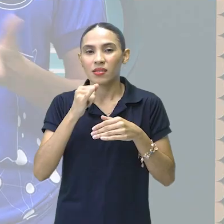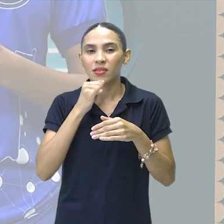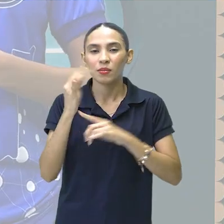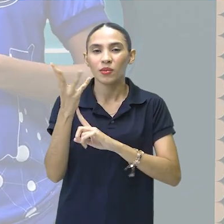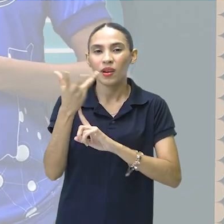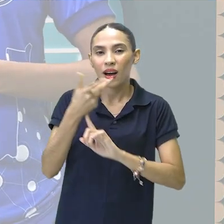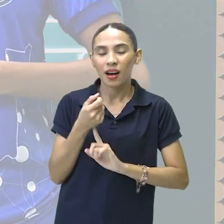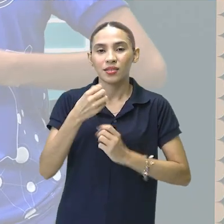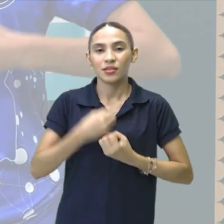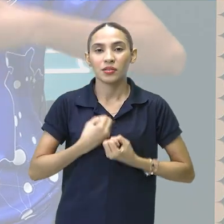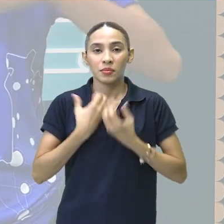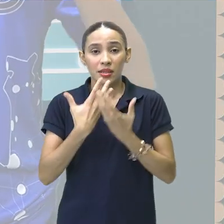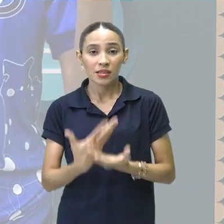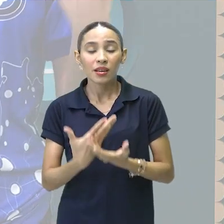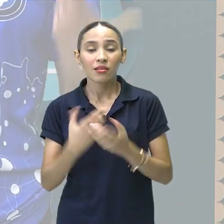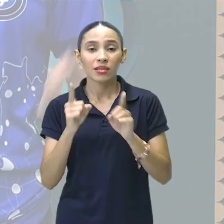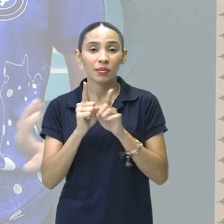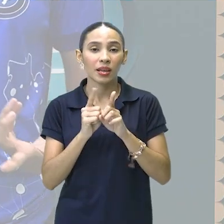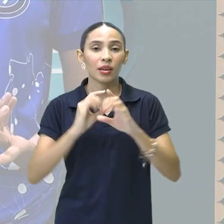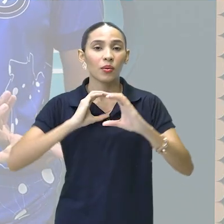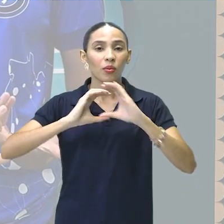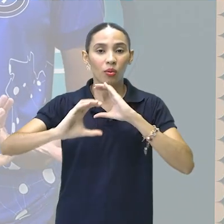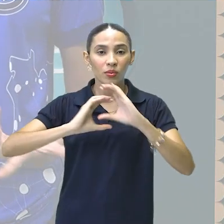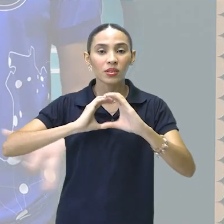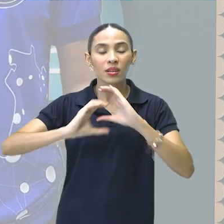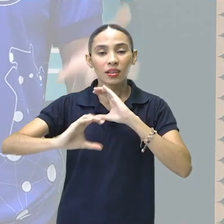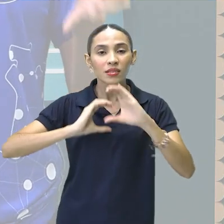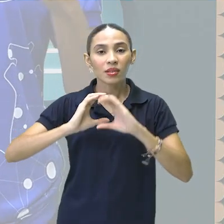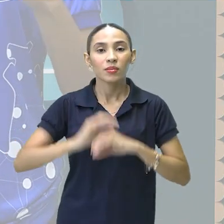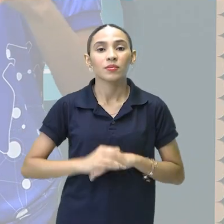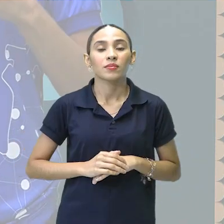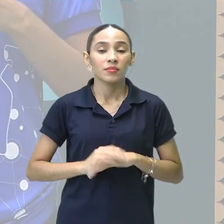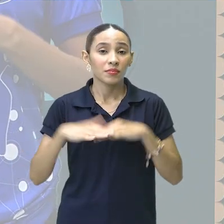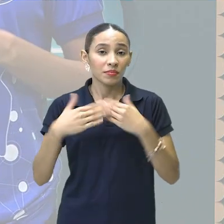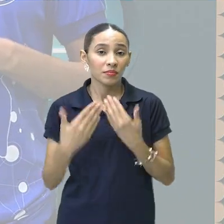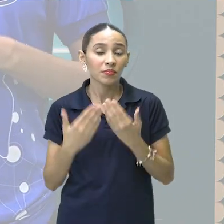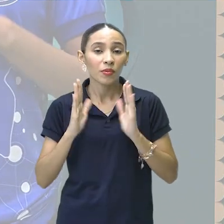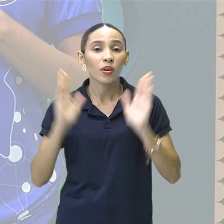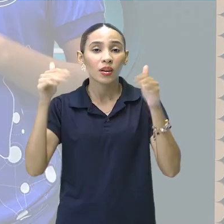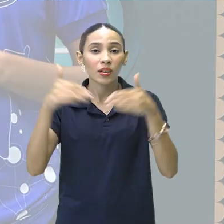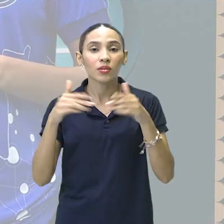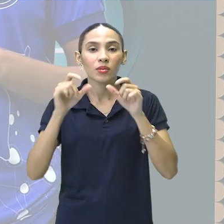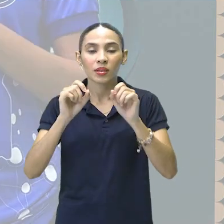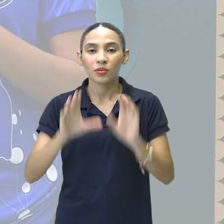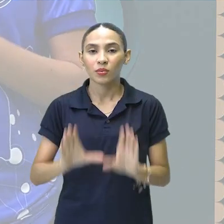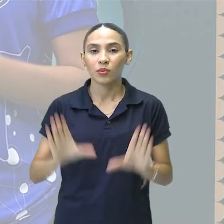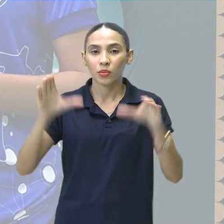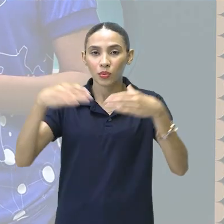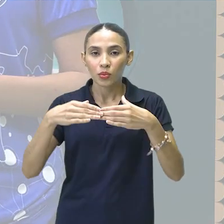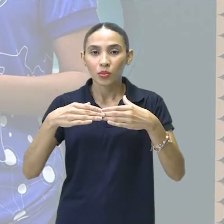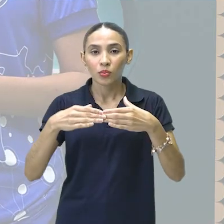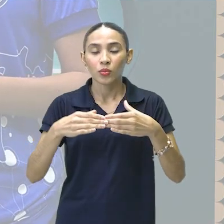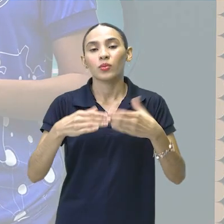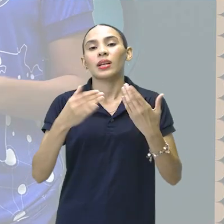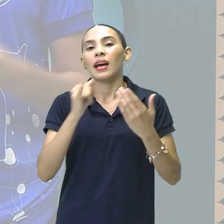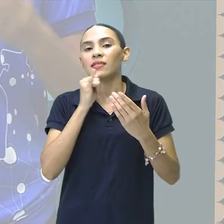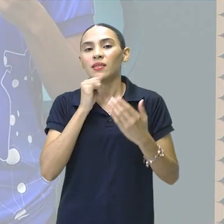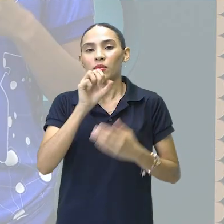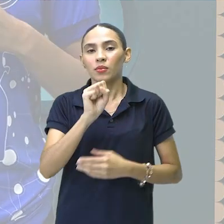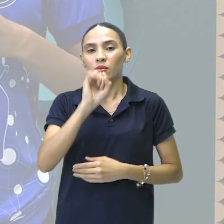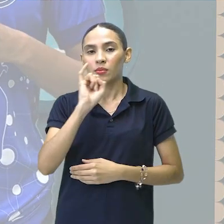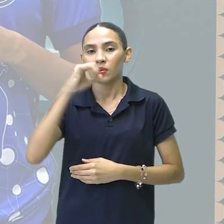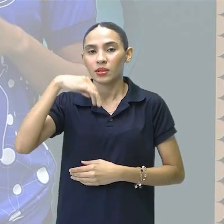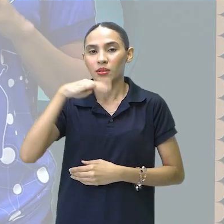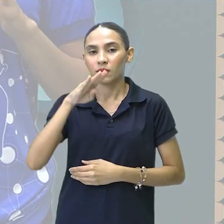arte, de expressão, de comunicação, estamos falando de um conjunto de símbolos.